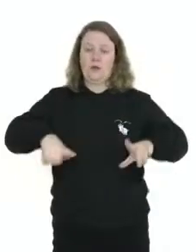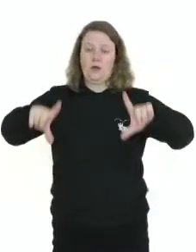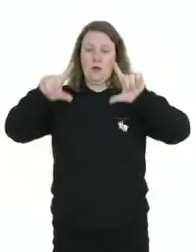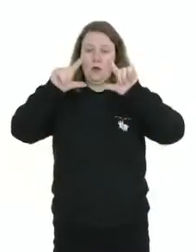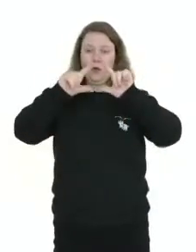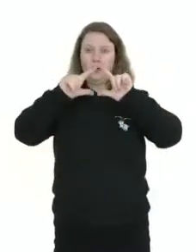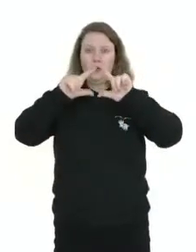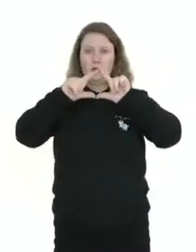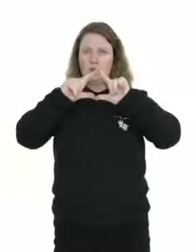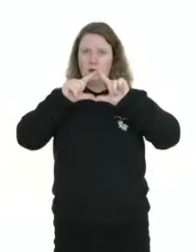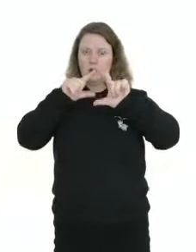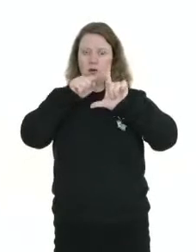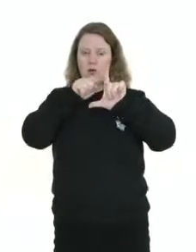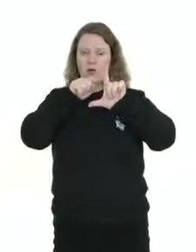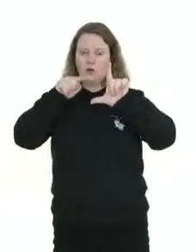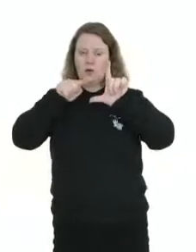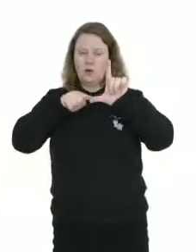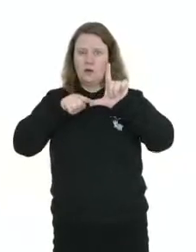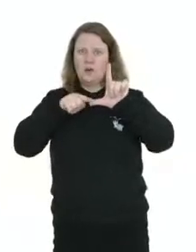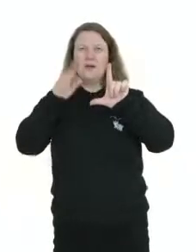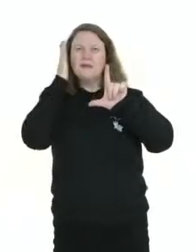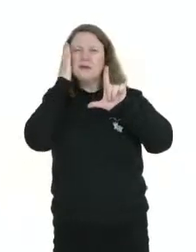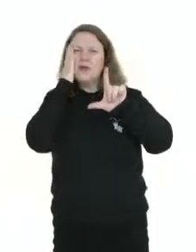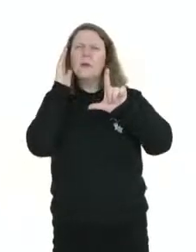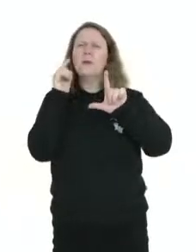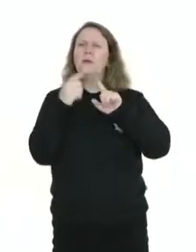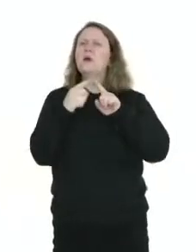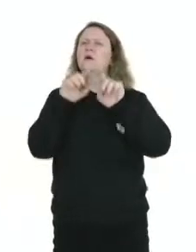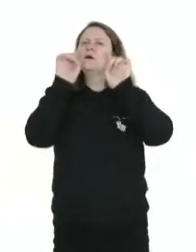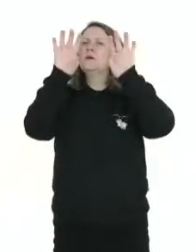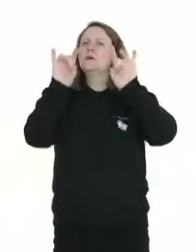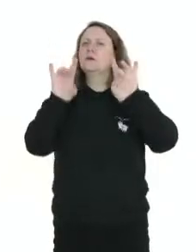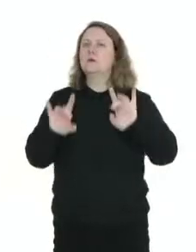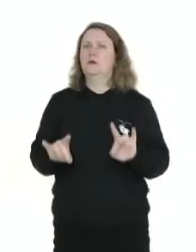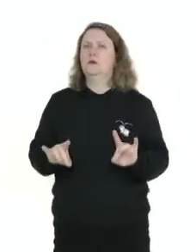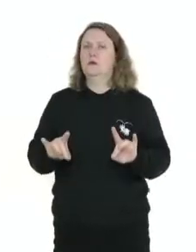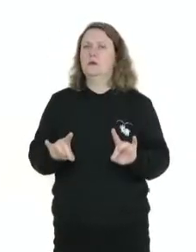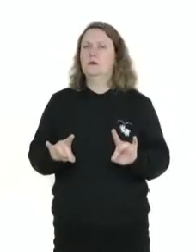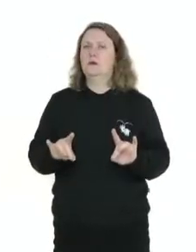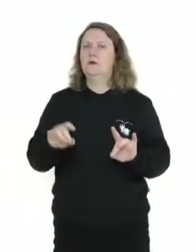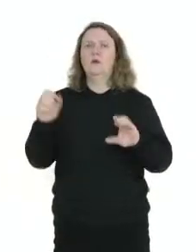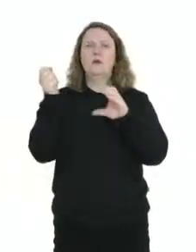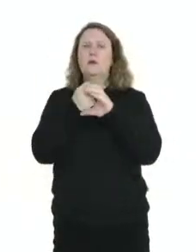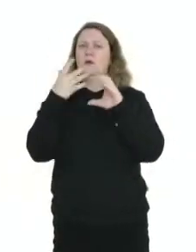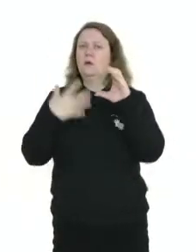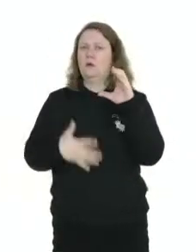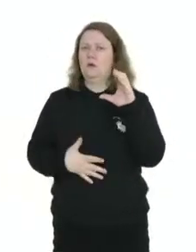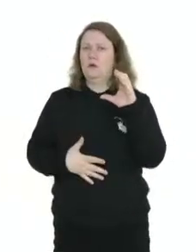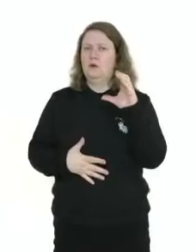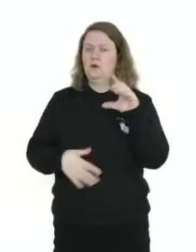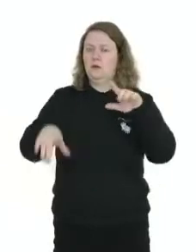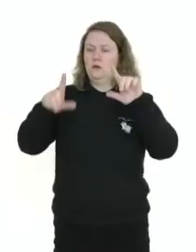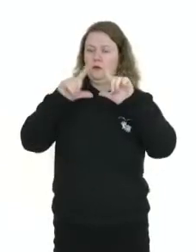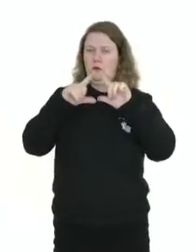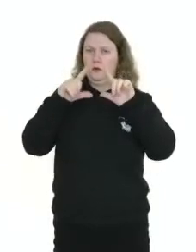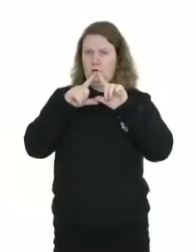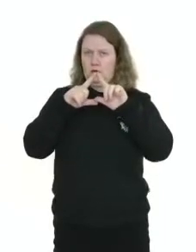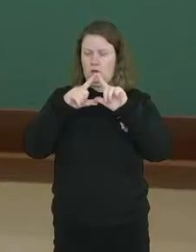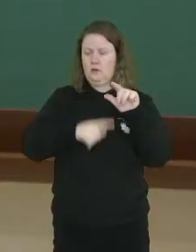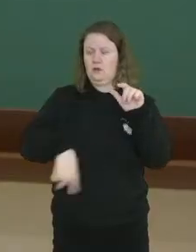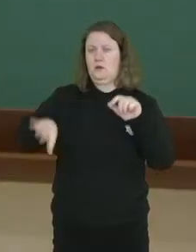ele é bem especial. Você sabe o que ele tem de diferente? Quais são as características de um triângulo retângulo? Você